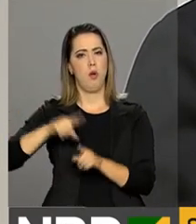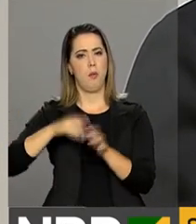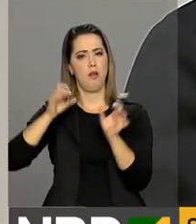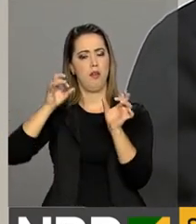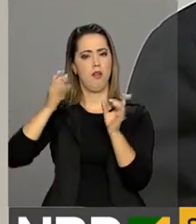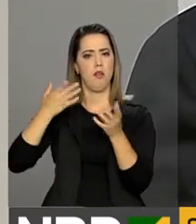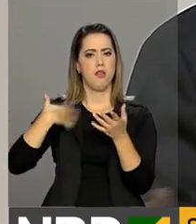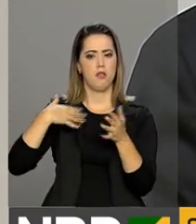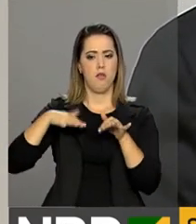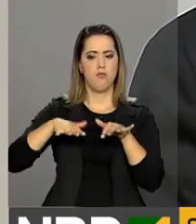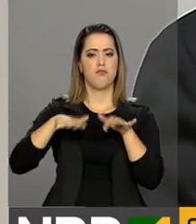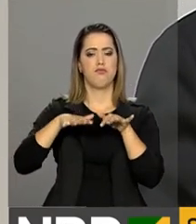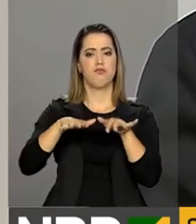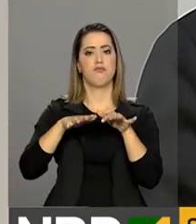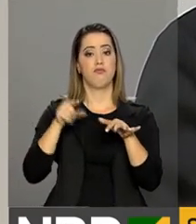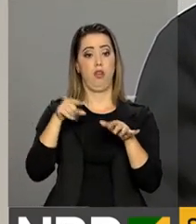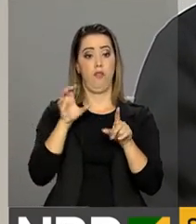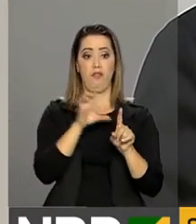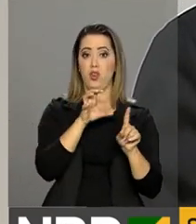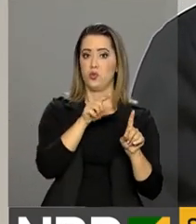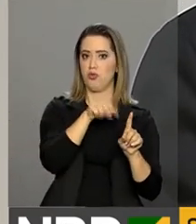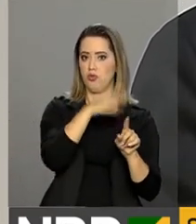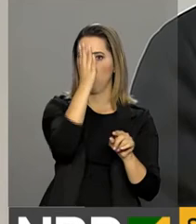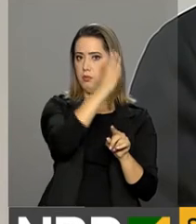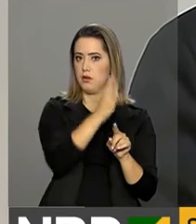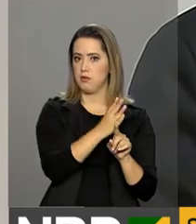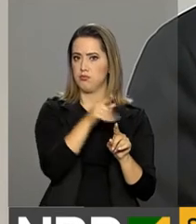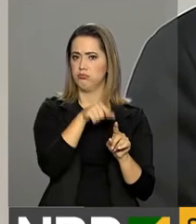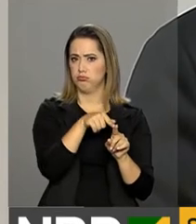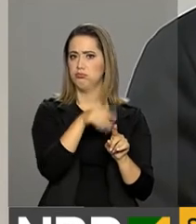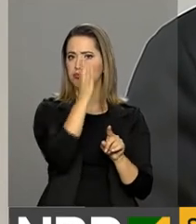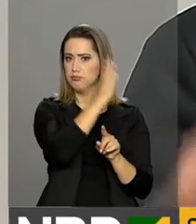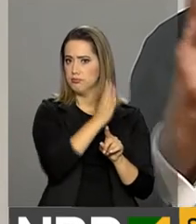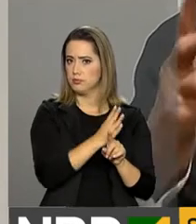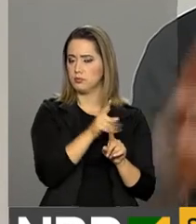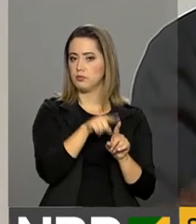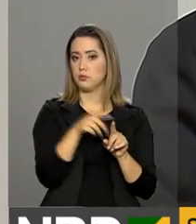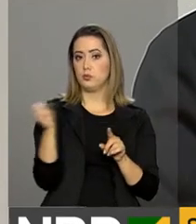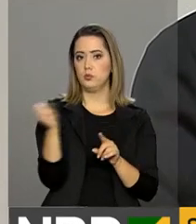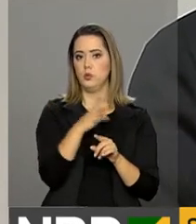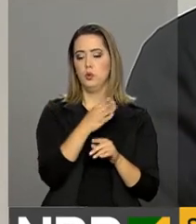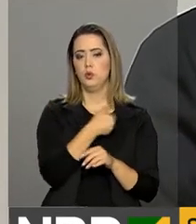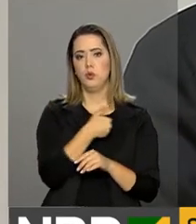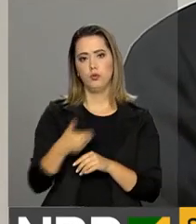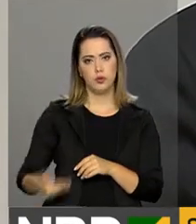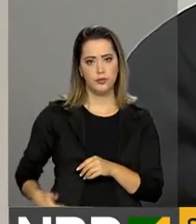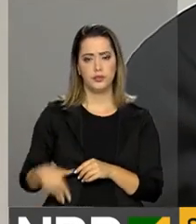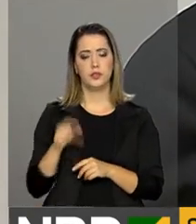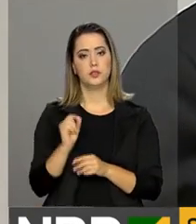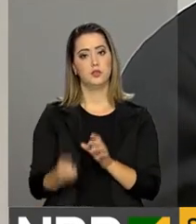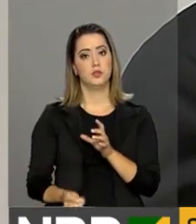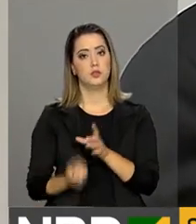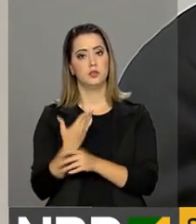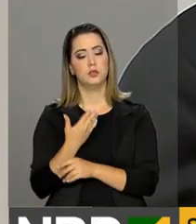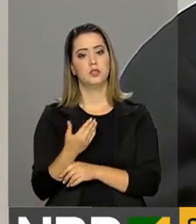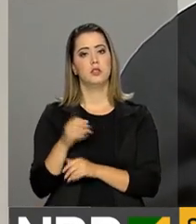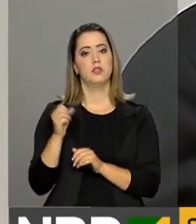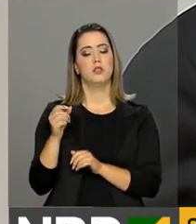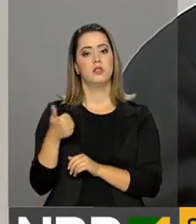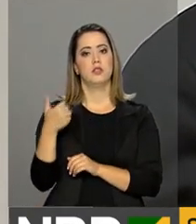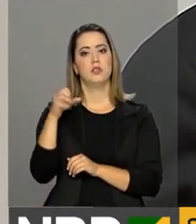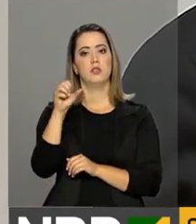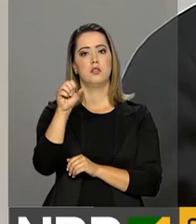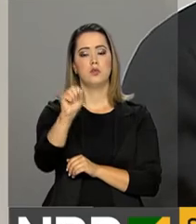aqui no brasil isso repercutiu com a formatação de um novo estado brasileiro que nasceu em 18 de setembro de